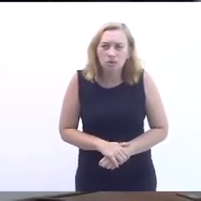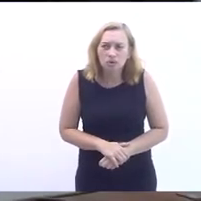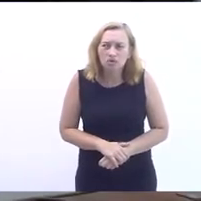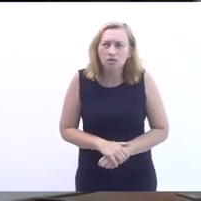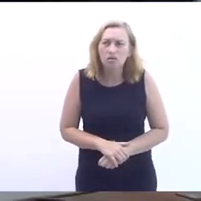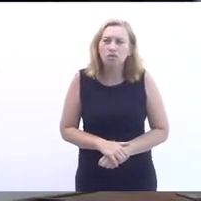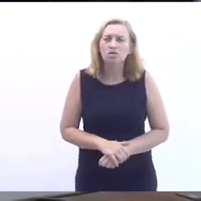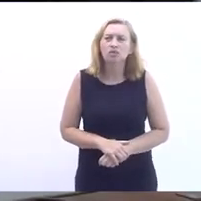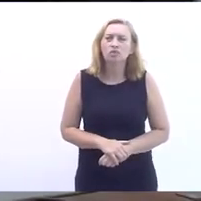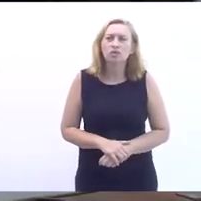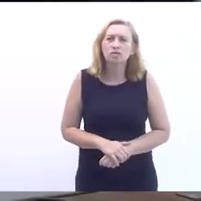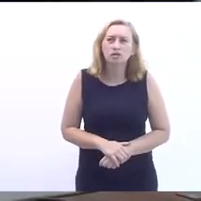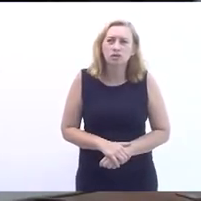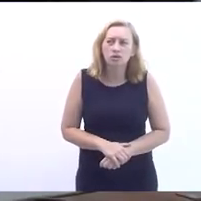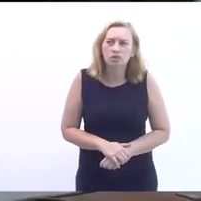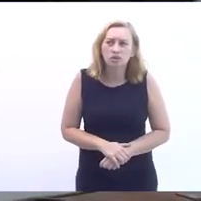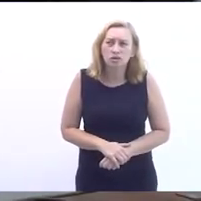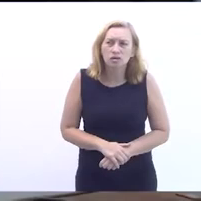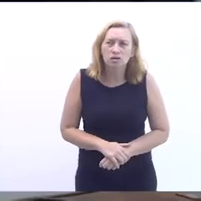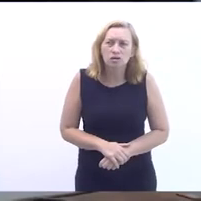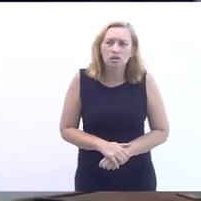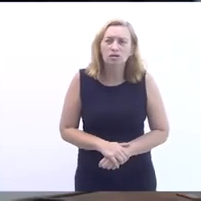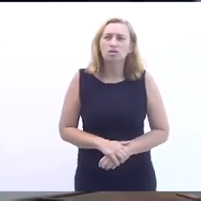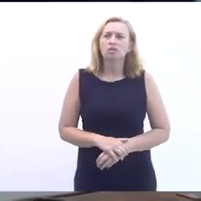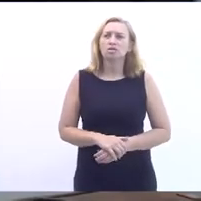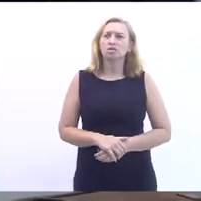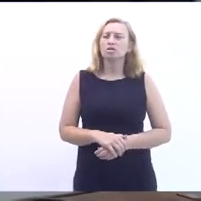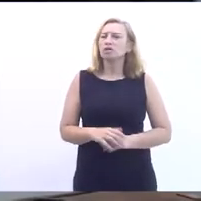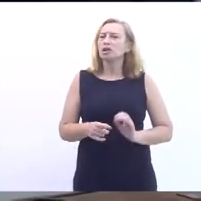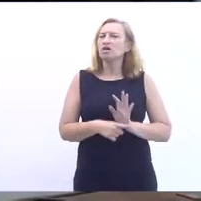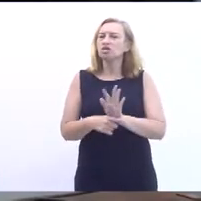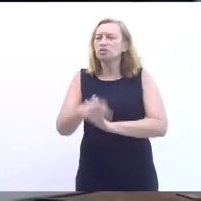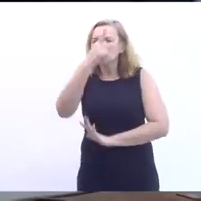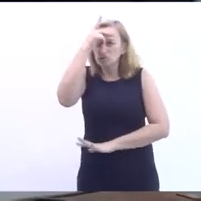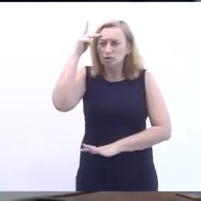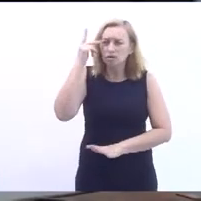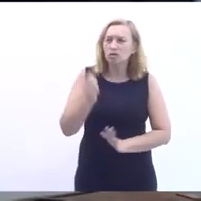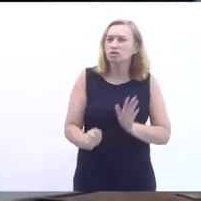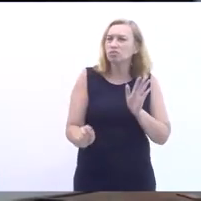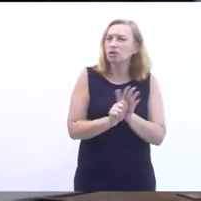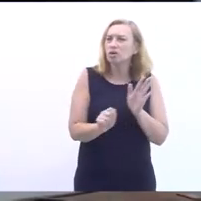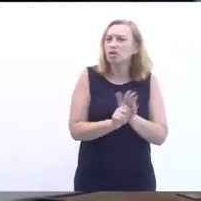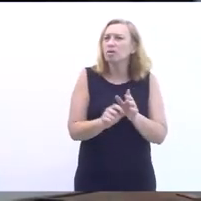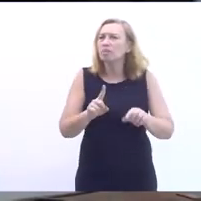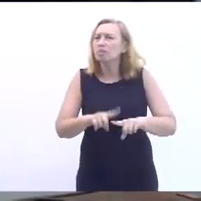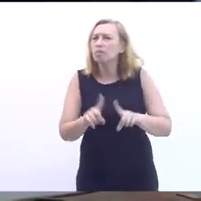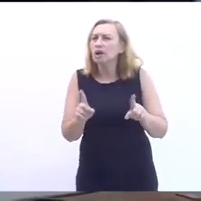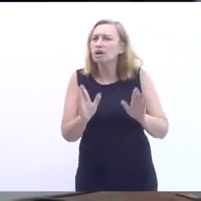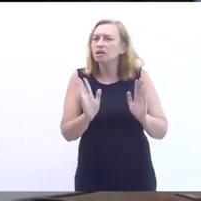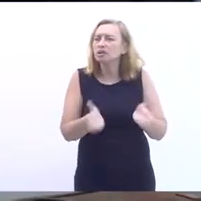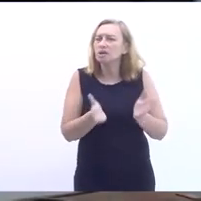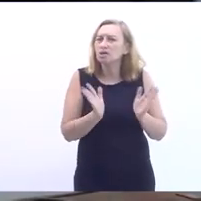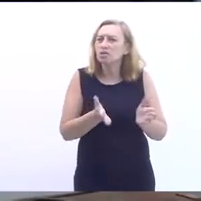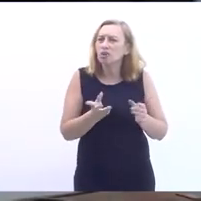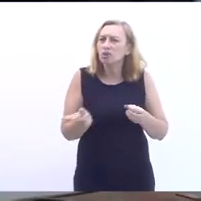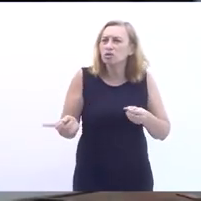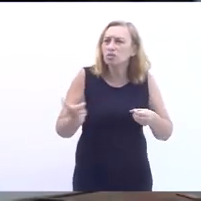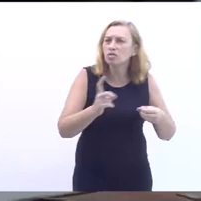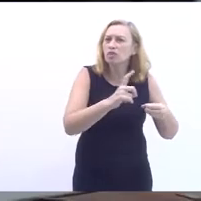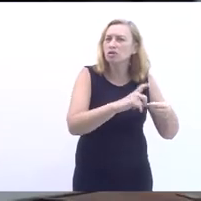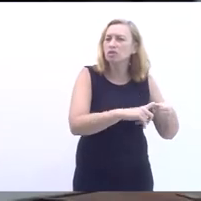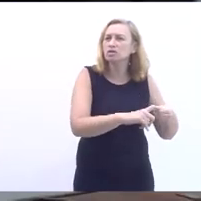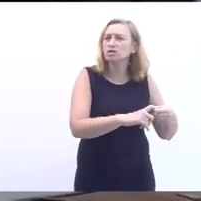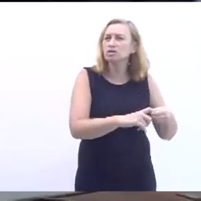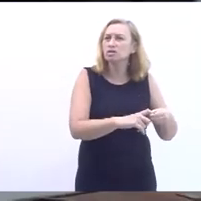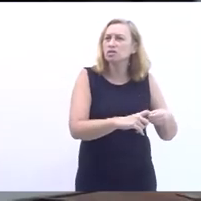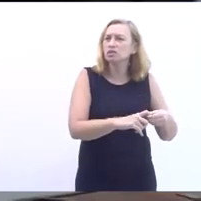a respeito da atuação com assistência a pessoas que usam drogas Mas agora eu estou retornando a